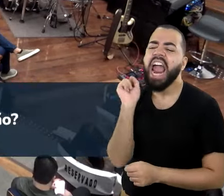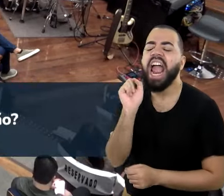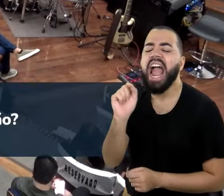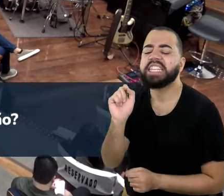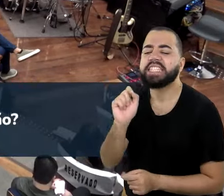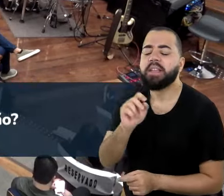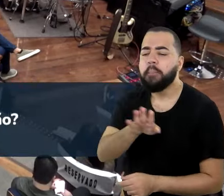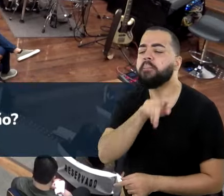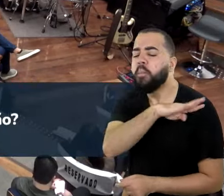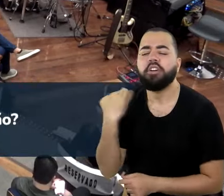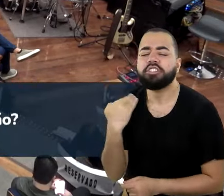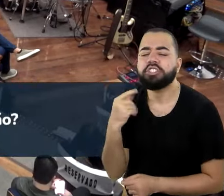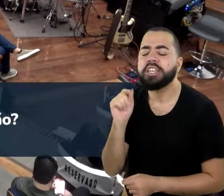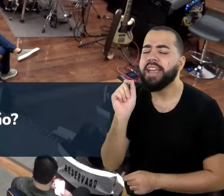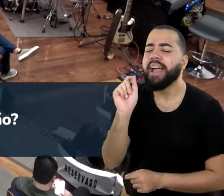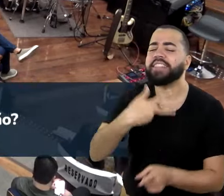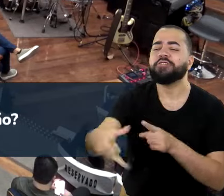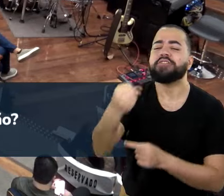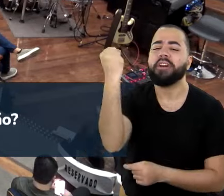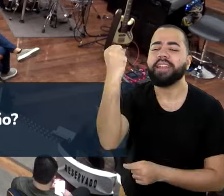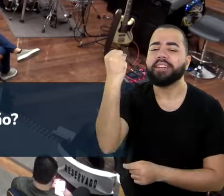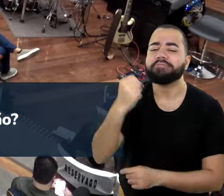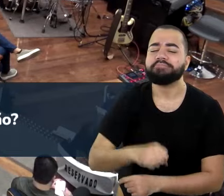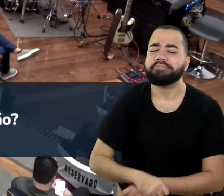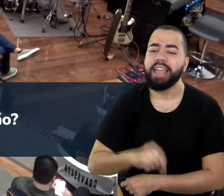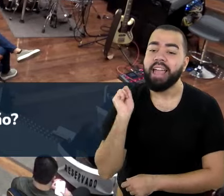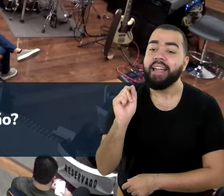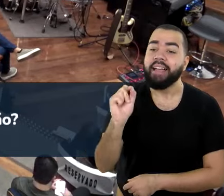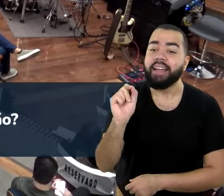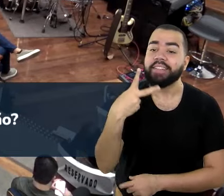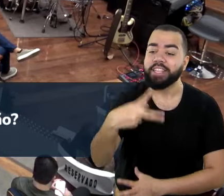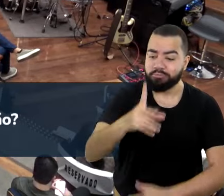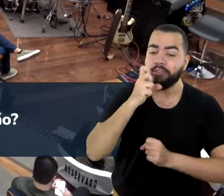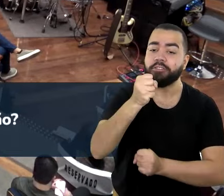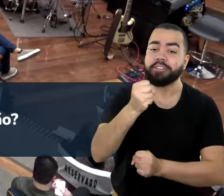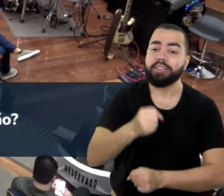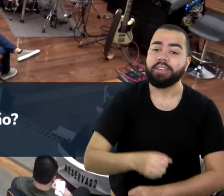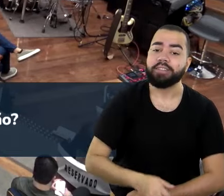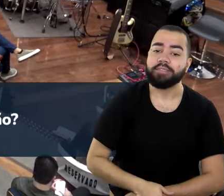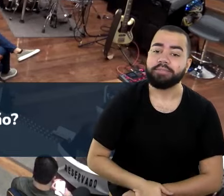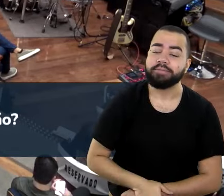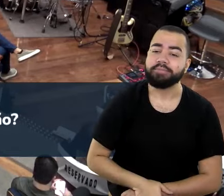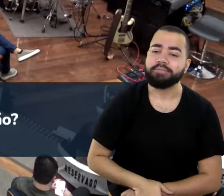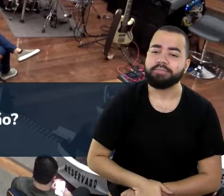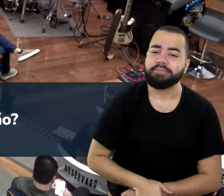A tua vitória. Onde está a morte, o teu galardão?